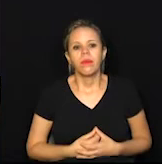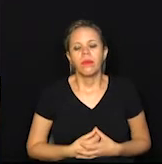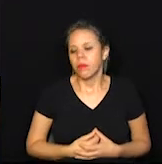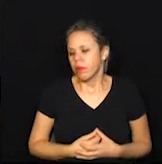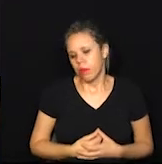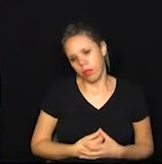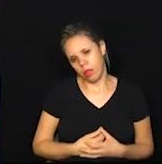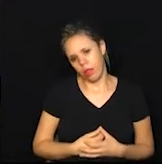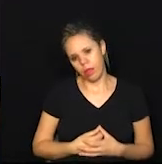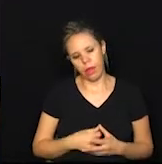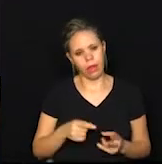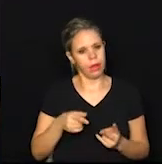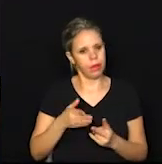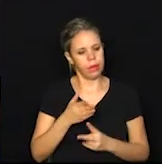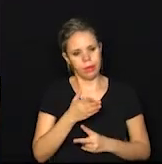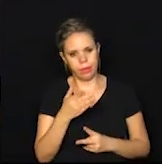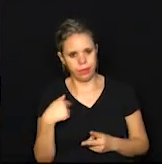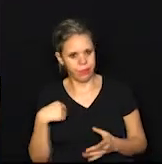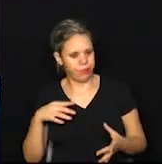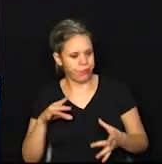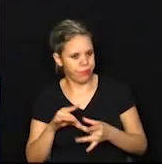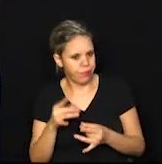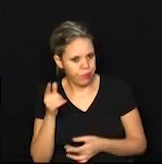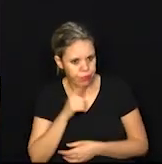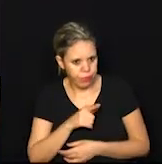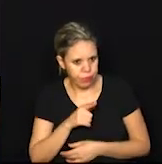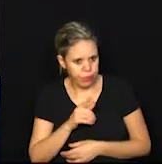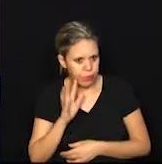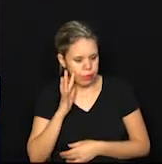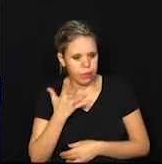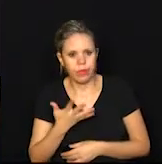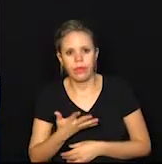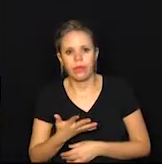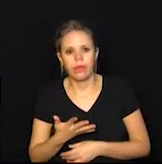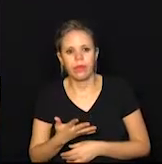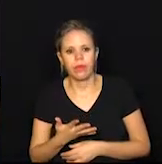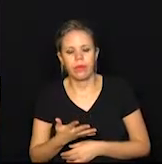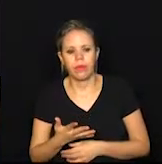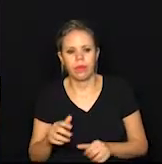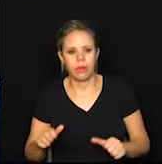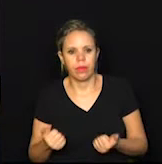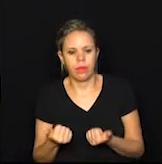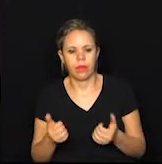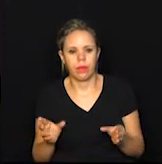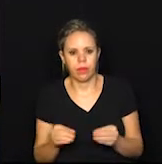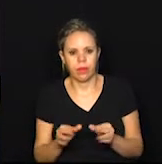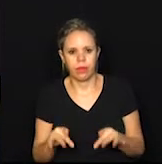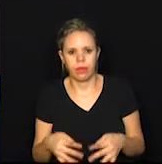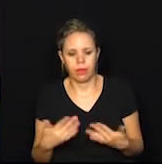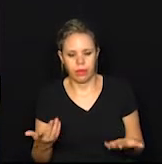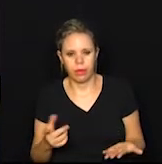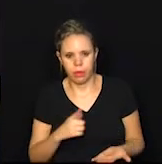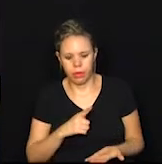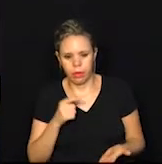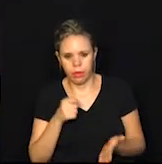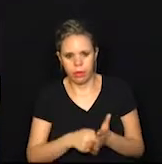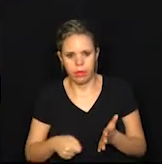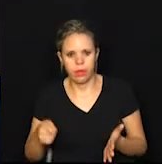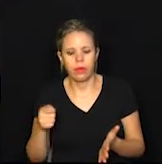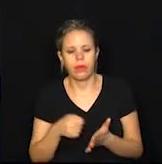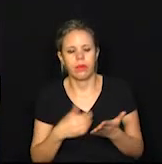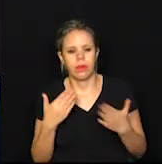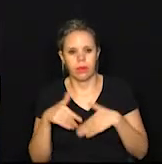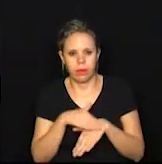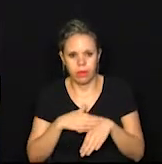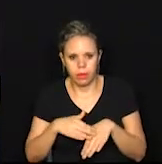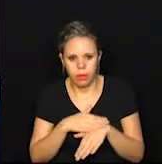duas mãos que se lavam e a gente consegue ter resultado bem positivo no final. Então, a gente tem lutado, a gente tem conversado